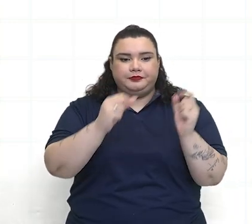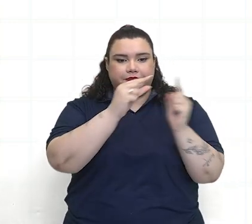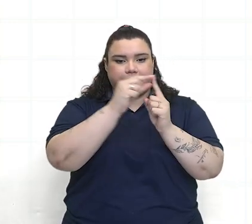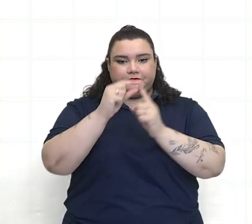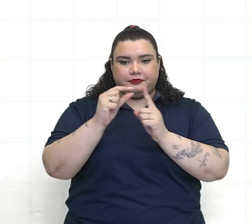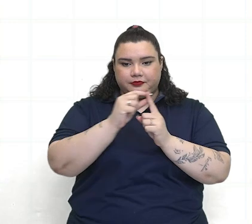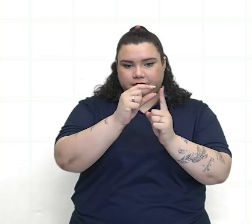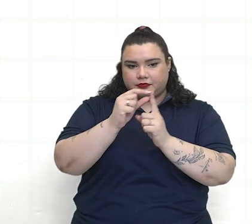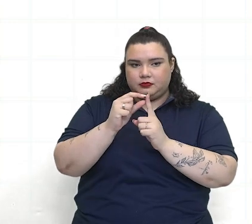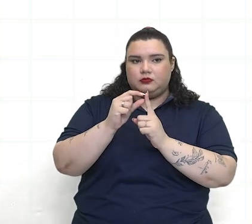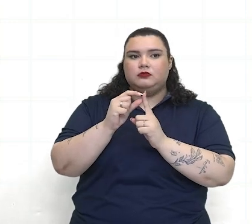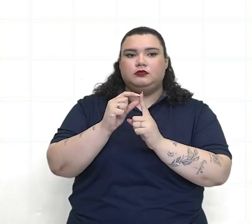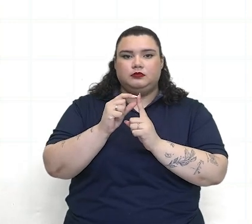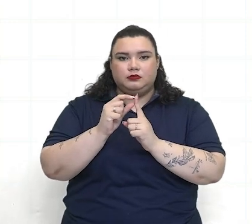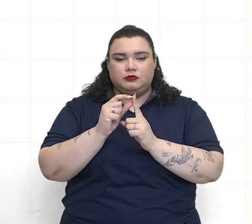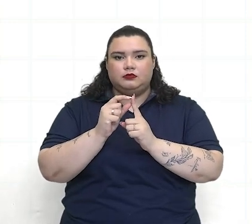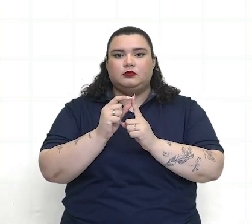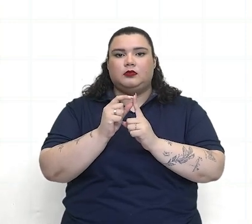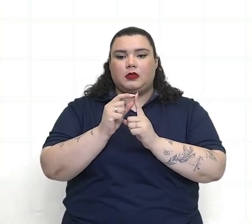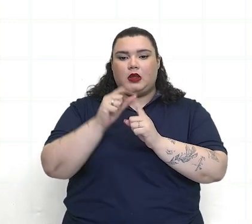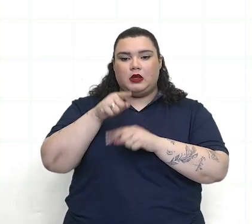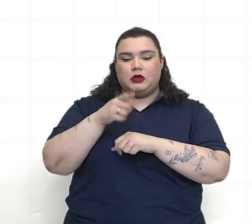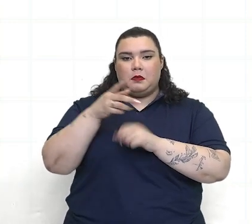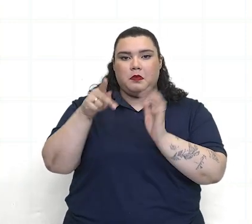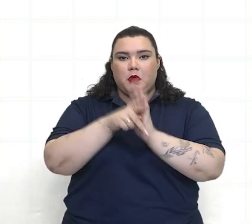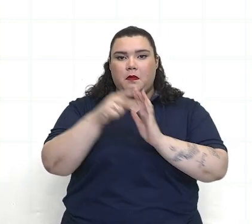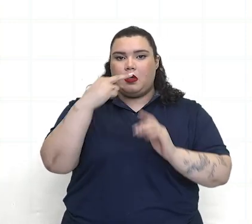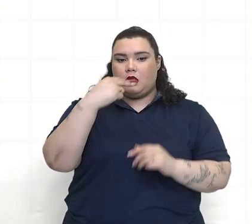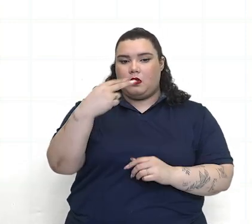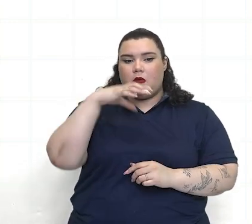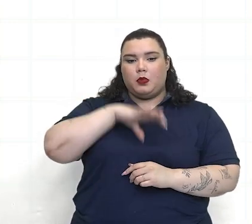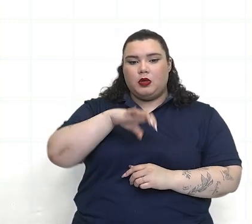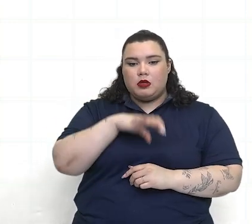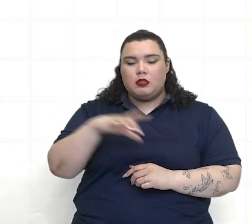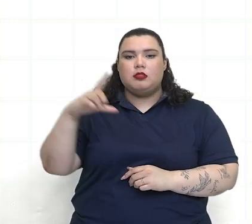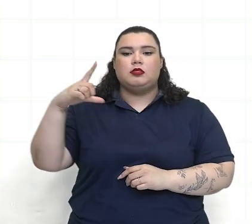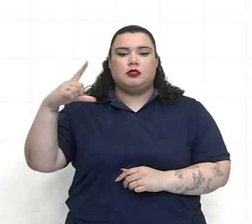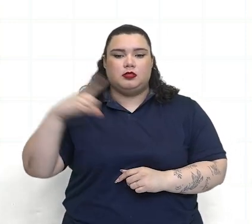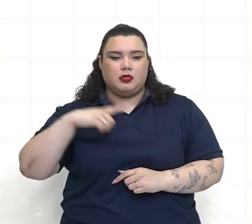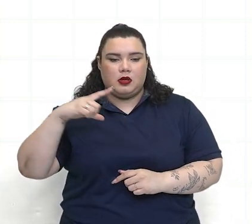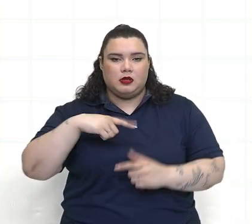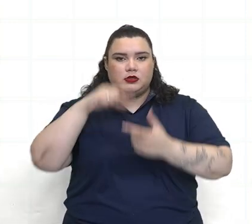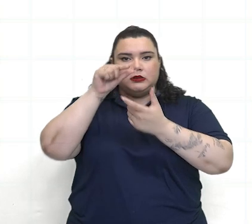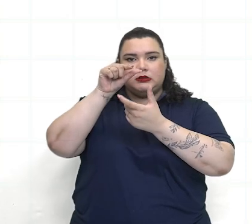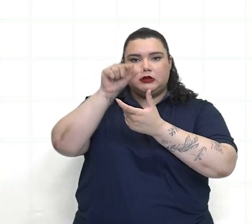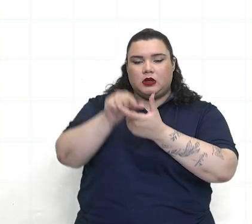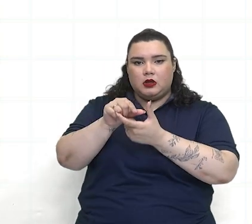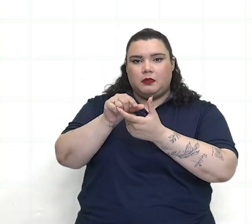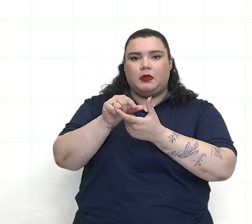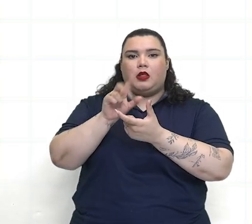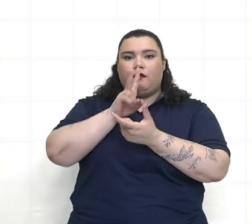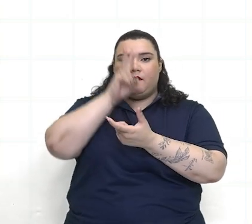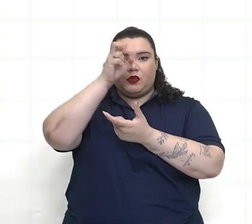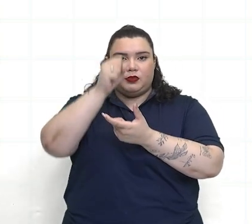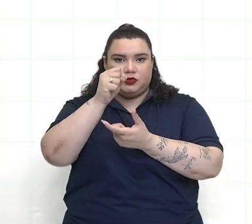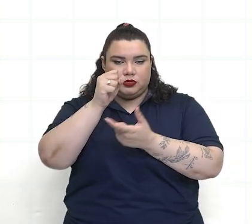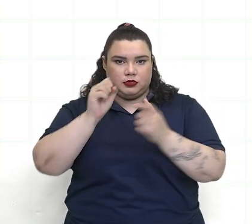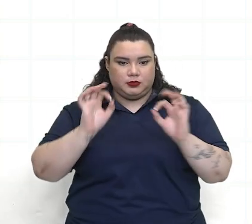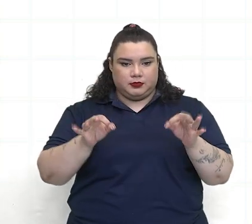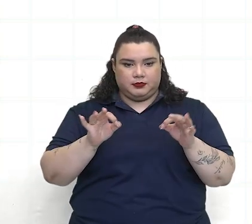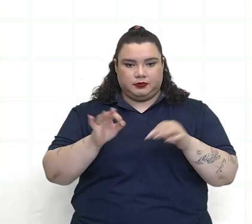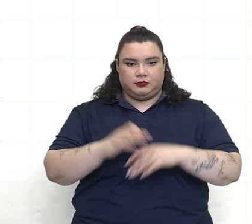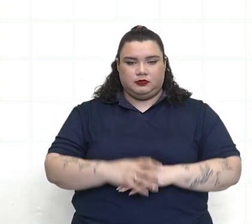as palavras da língua portuguesa possuem uma sílaba